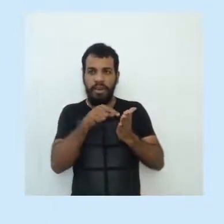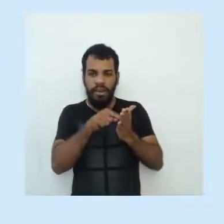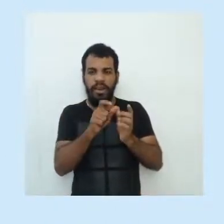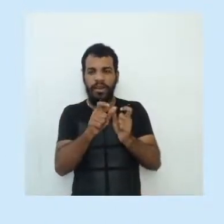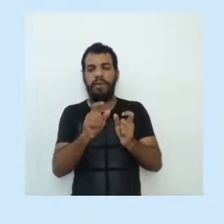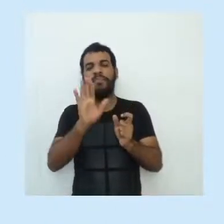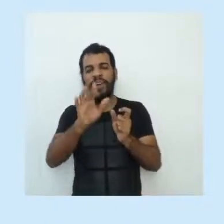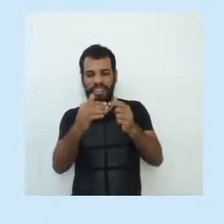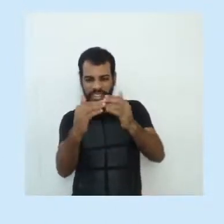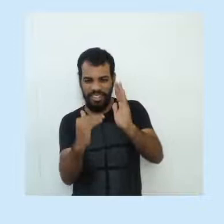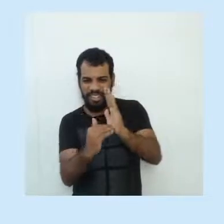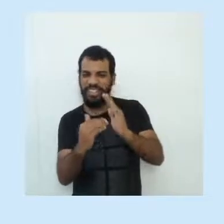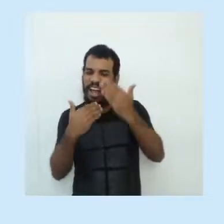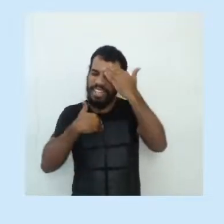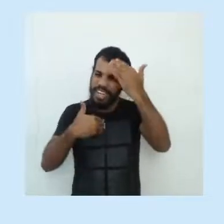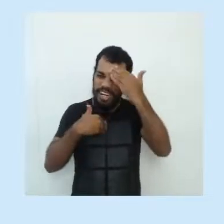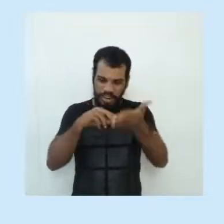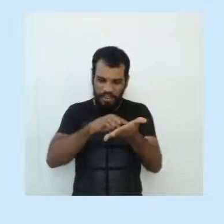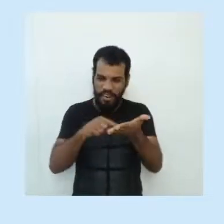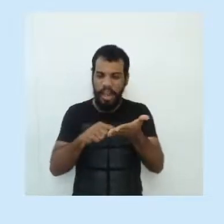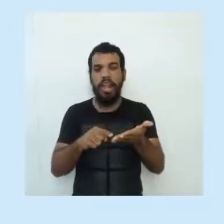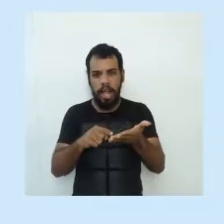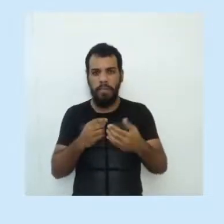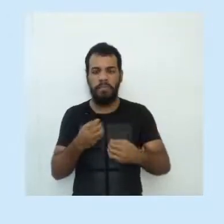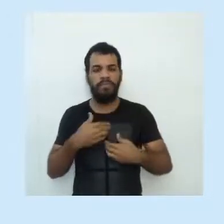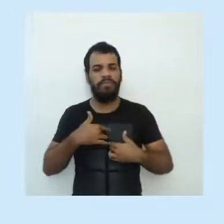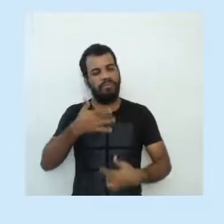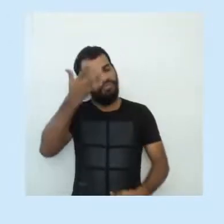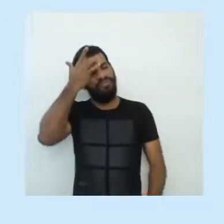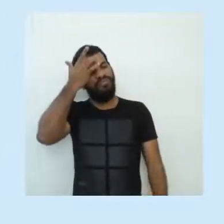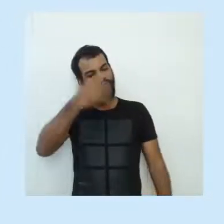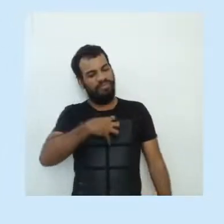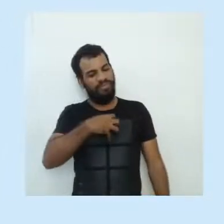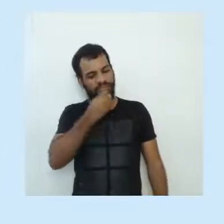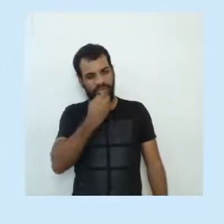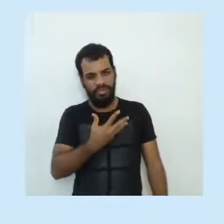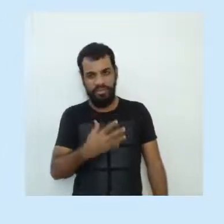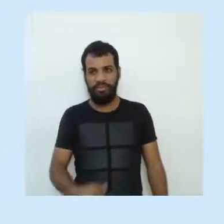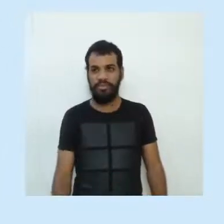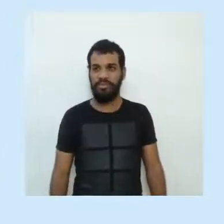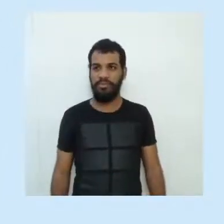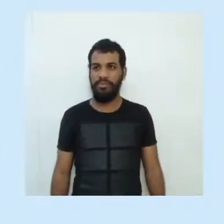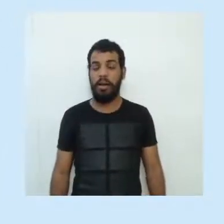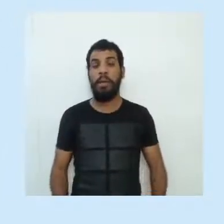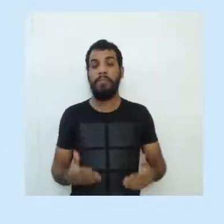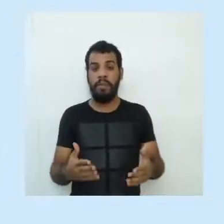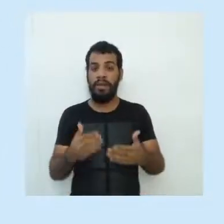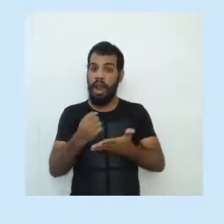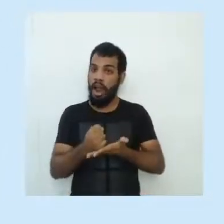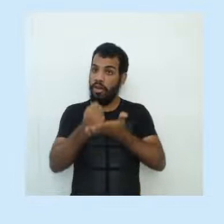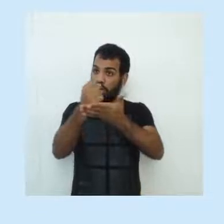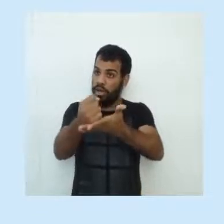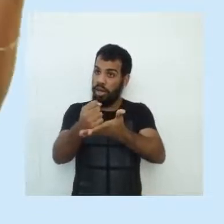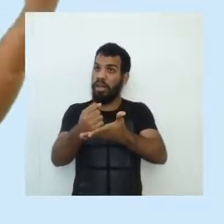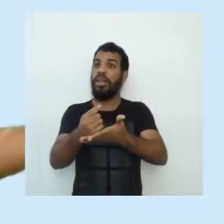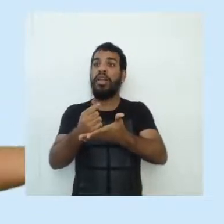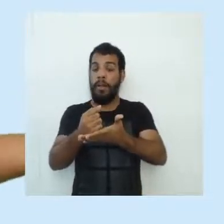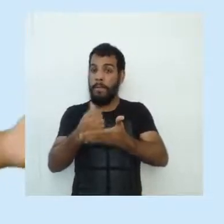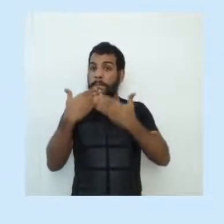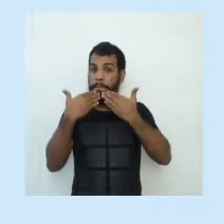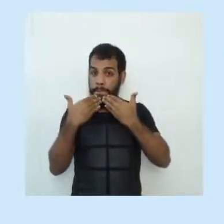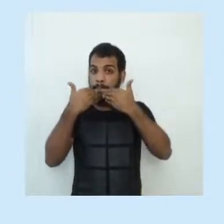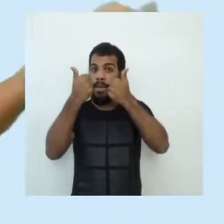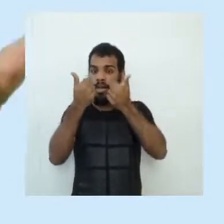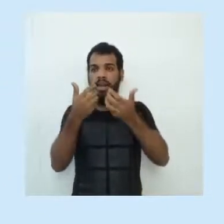elogios e essas gratificações, mas também faz parte da nossa atividade ajudar vocês a serem